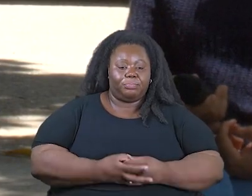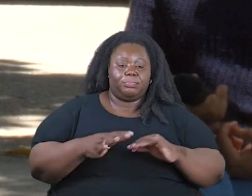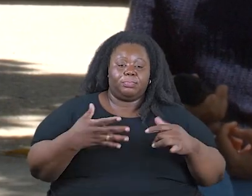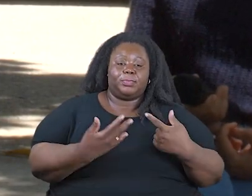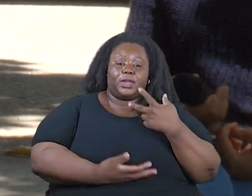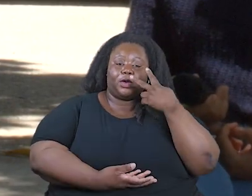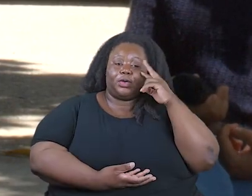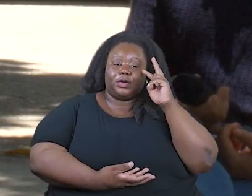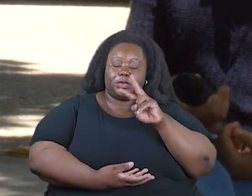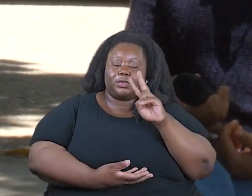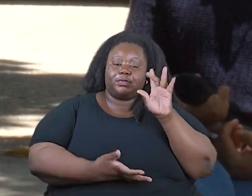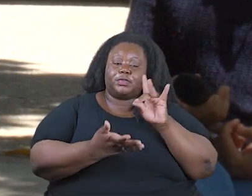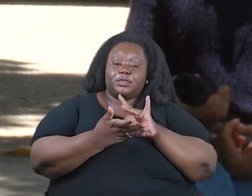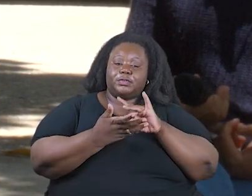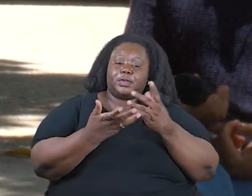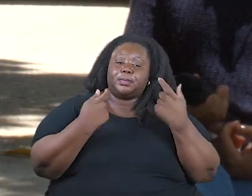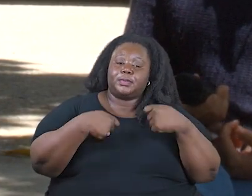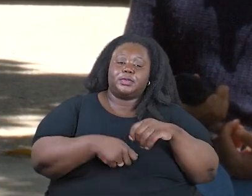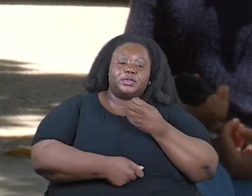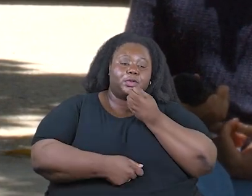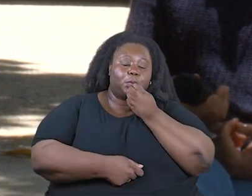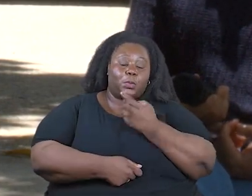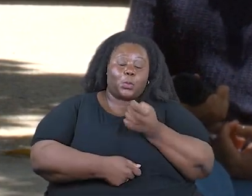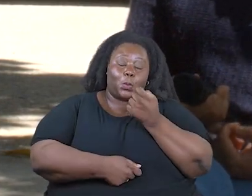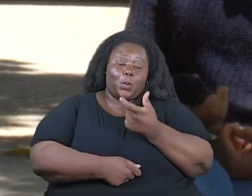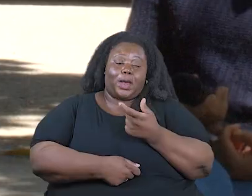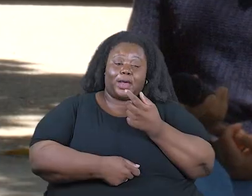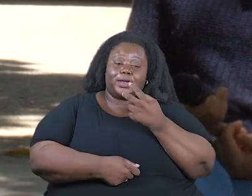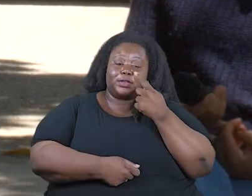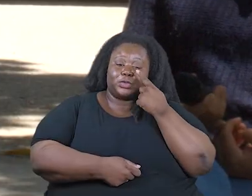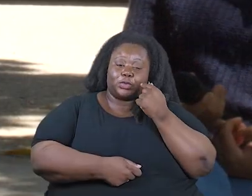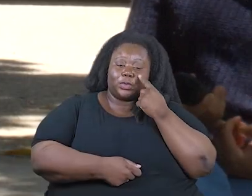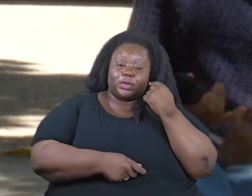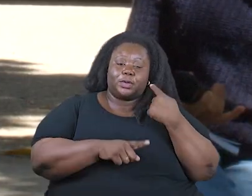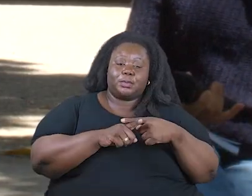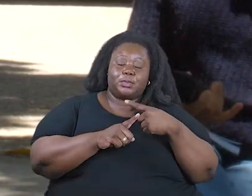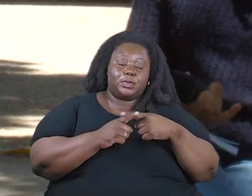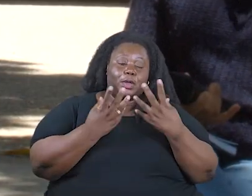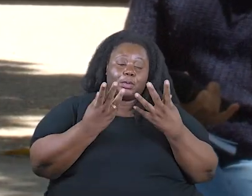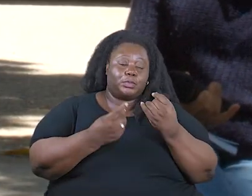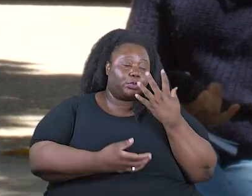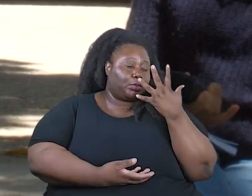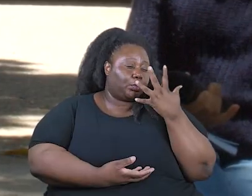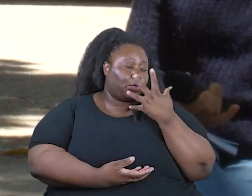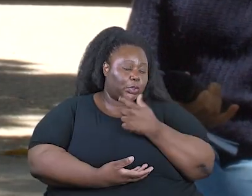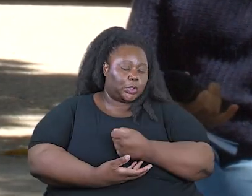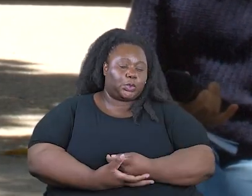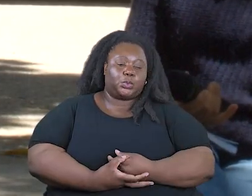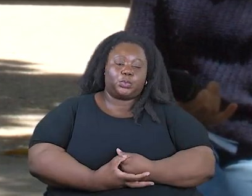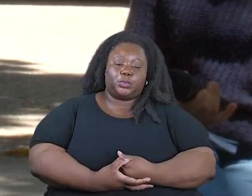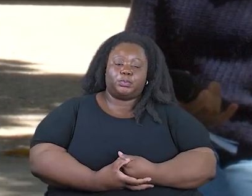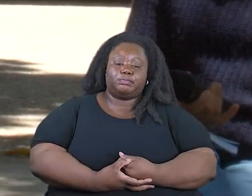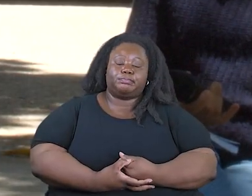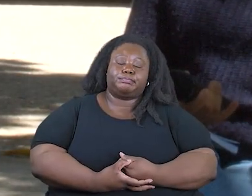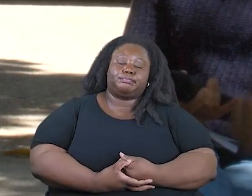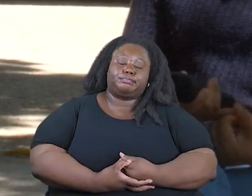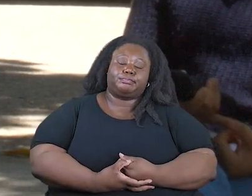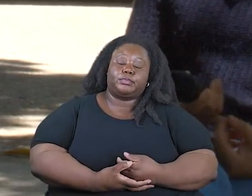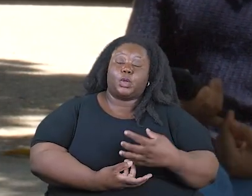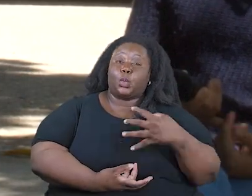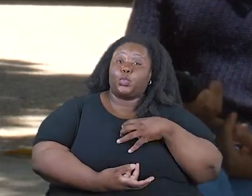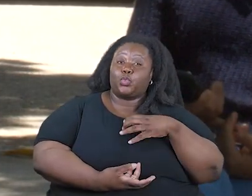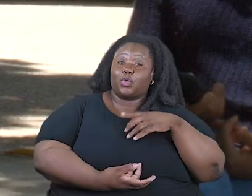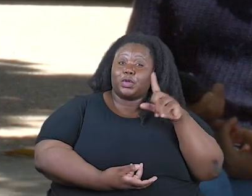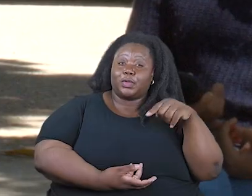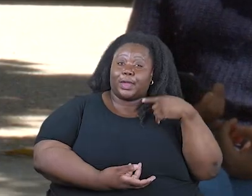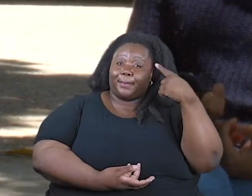quando eu vi ao vivo os livros dele, eu tenho que confessar que eu quase chorei. Porque eu achei muito bonito assim, a maneira